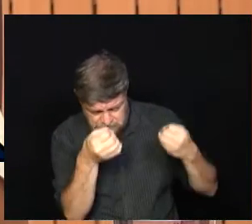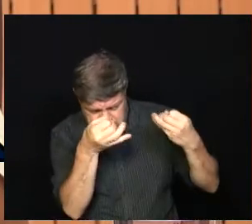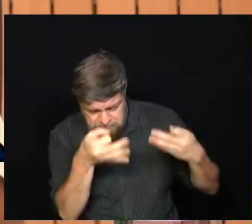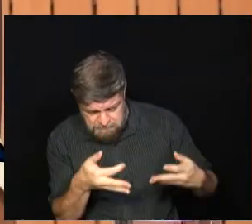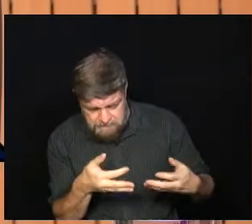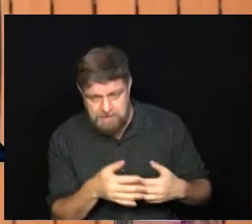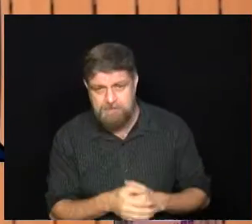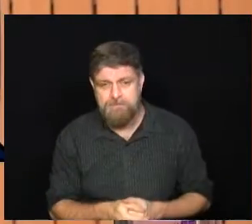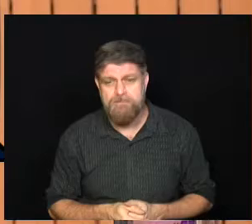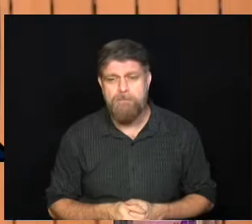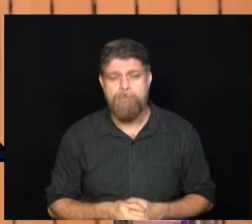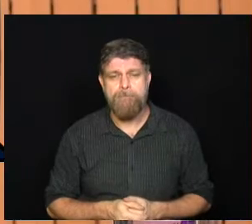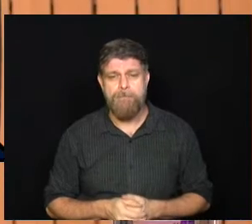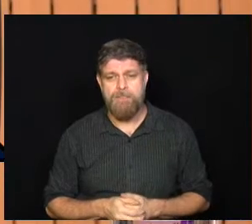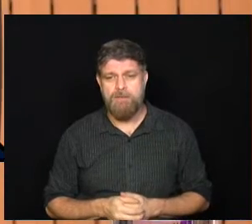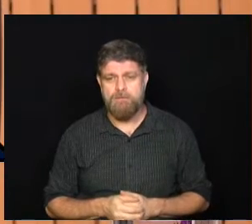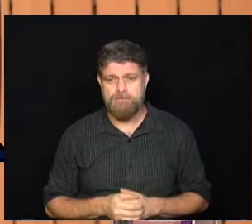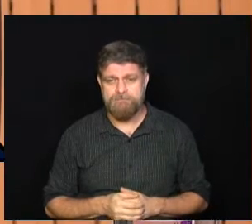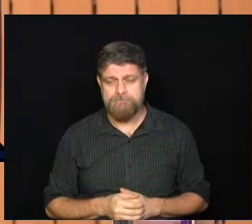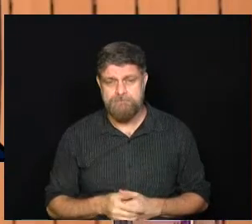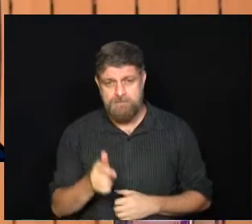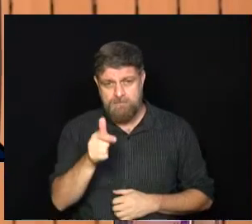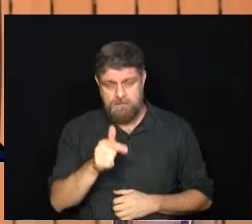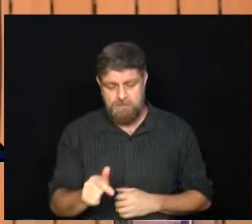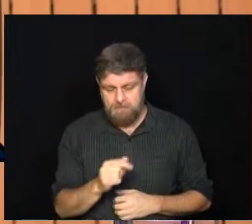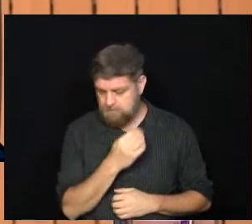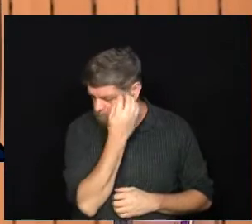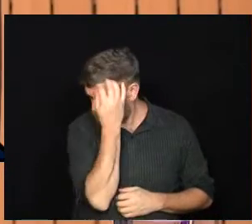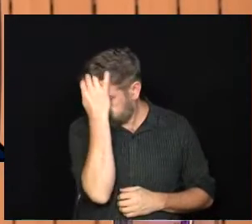certo? Uma outra questão,